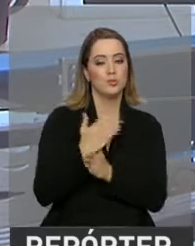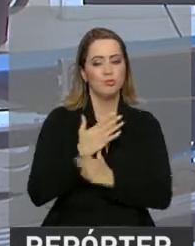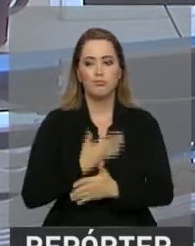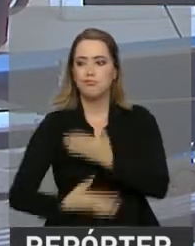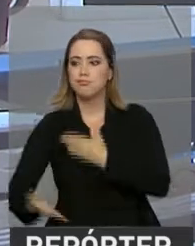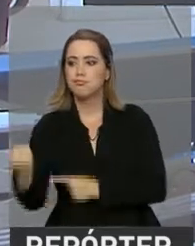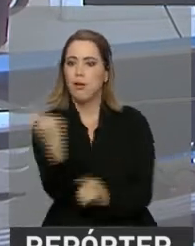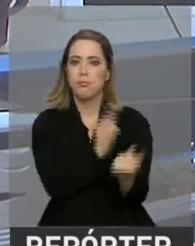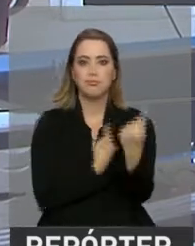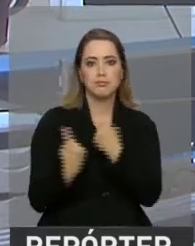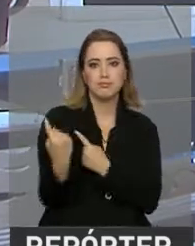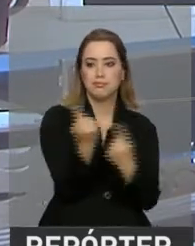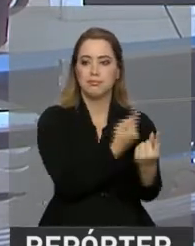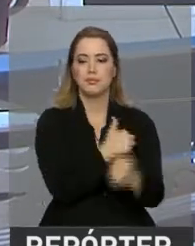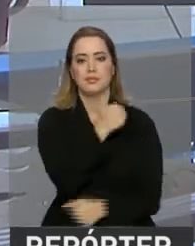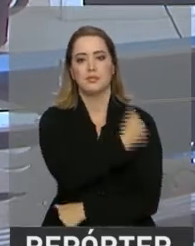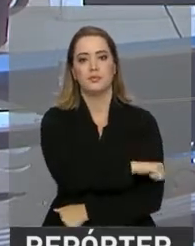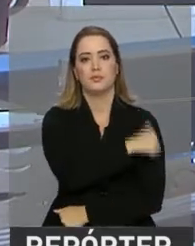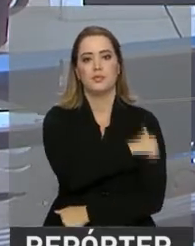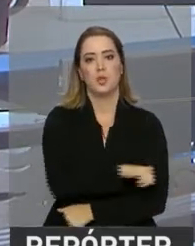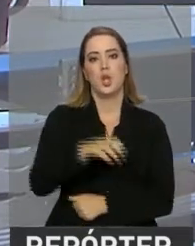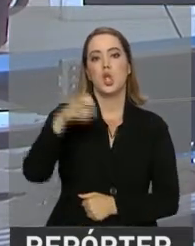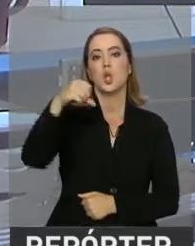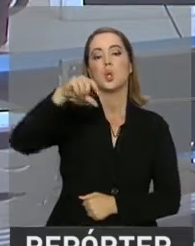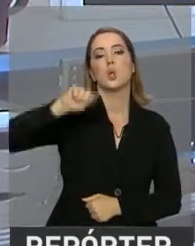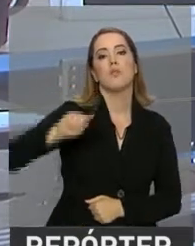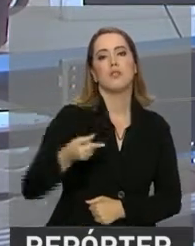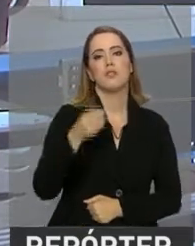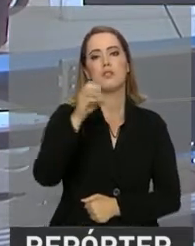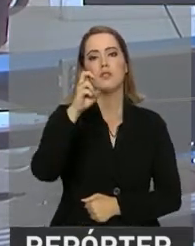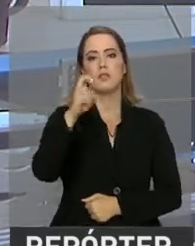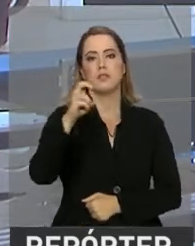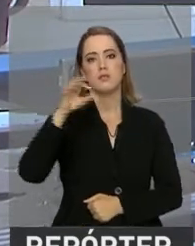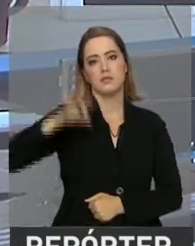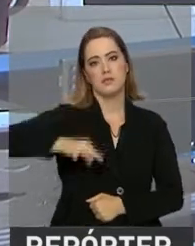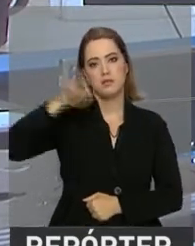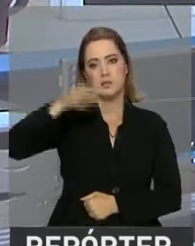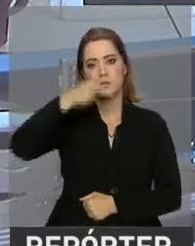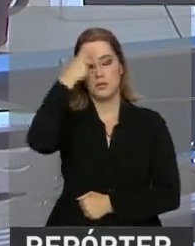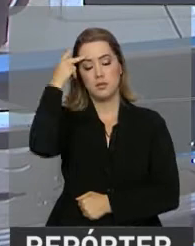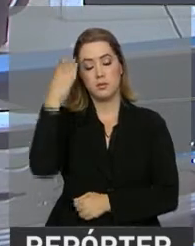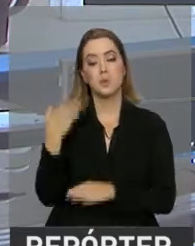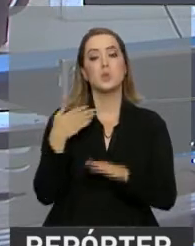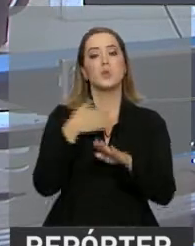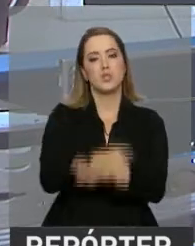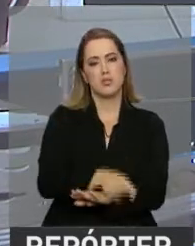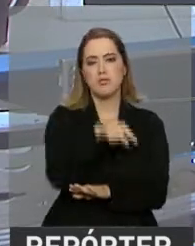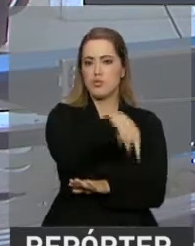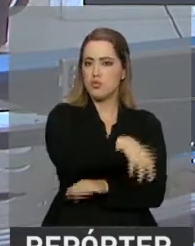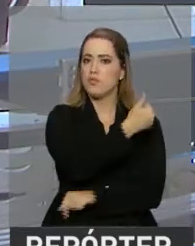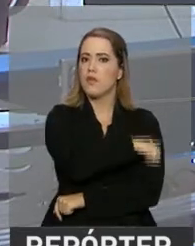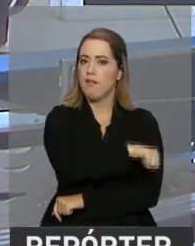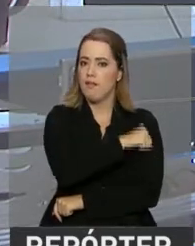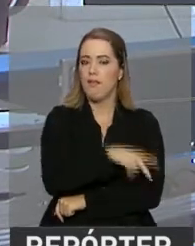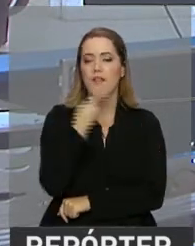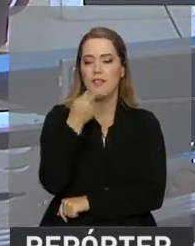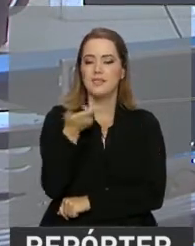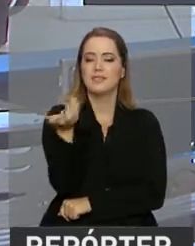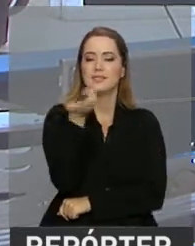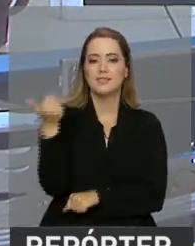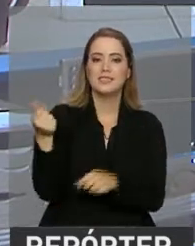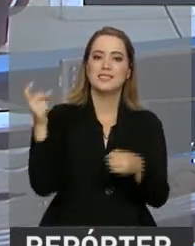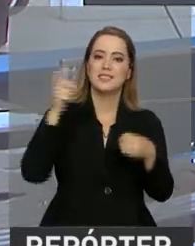segundo o Ministério do Turismo 90,5 por dos turistas que estiveram no rio Já disseram que querem voltar à cidade